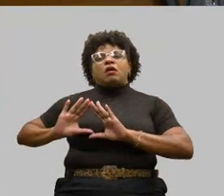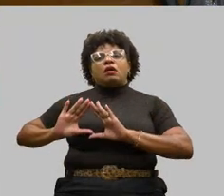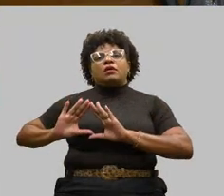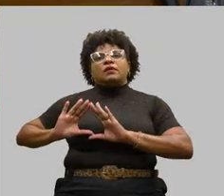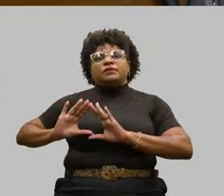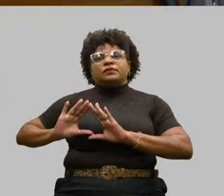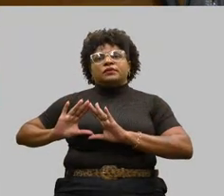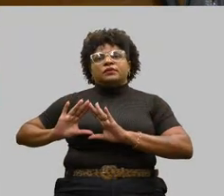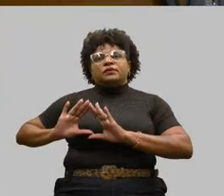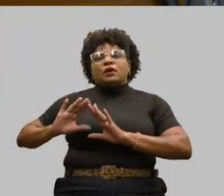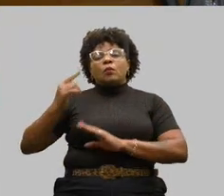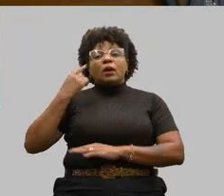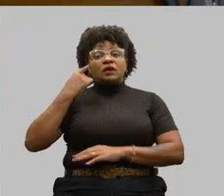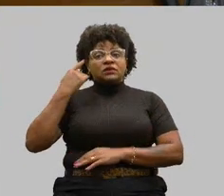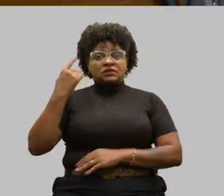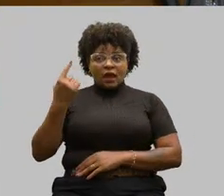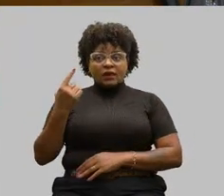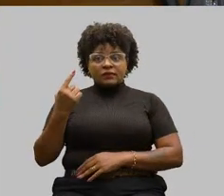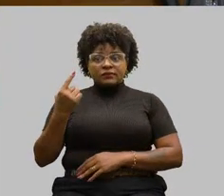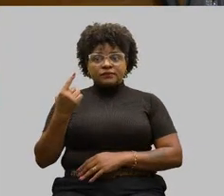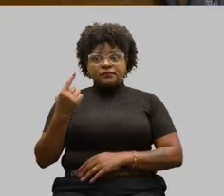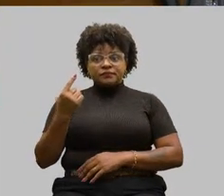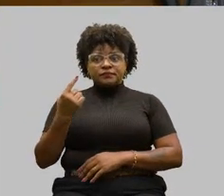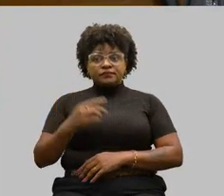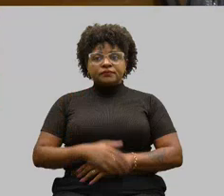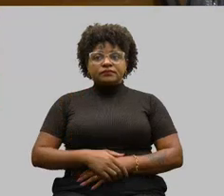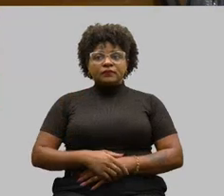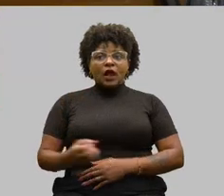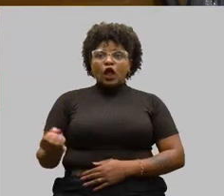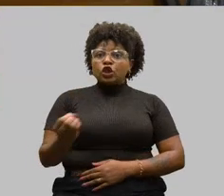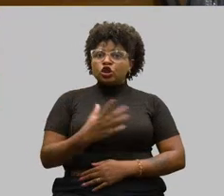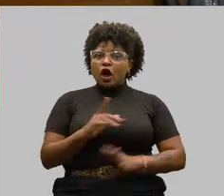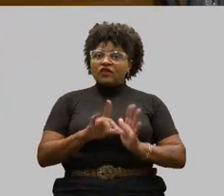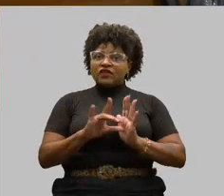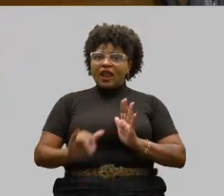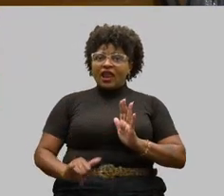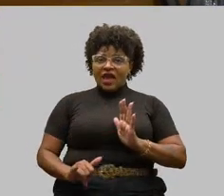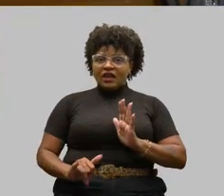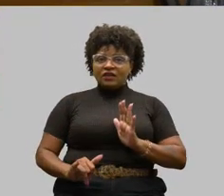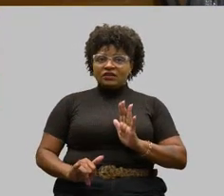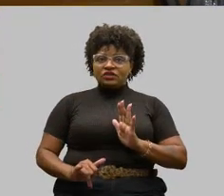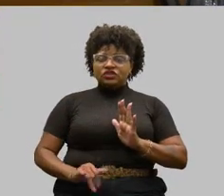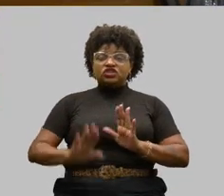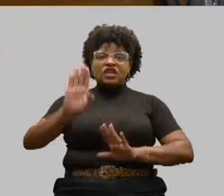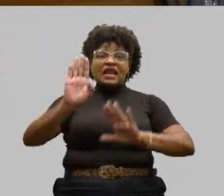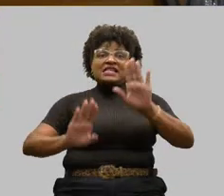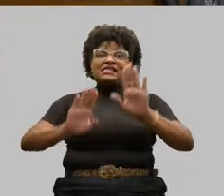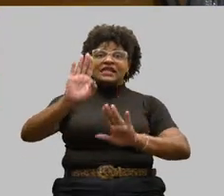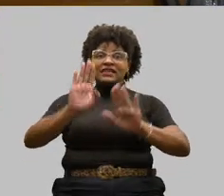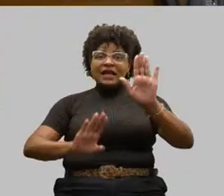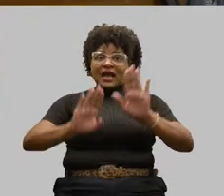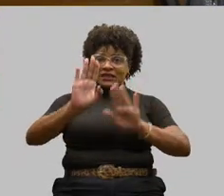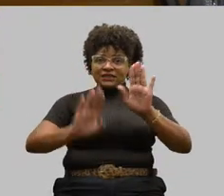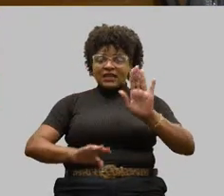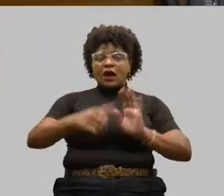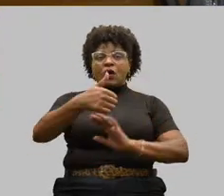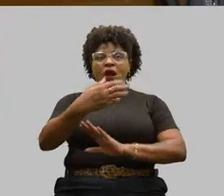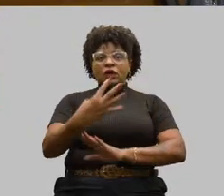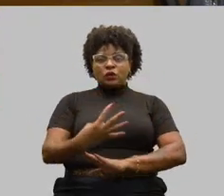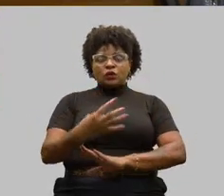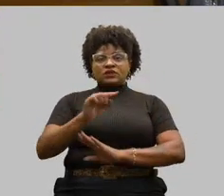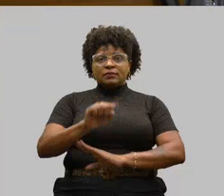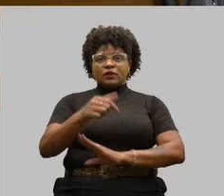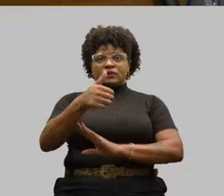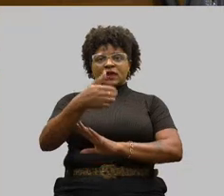como uma ideia a nova lei de licitações quer dizer nova ela é de 2021 a lei 14.133